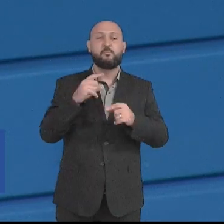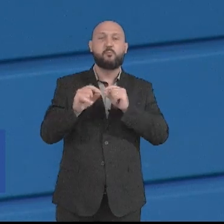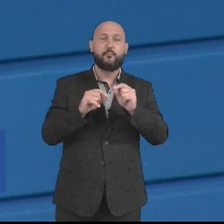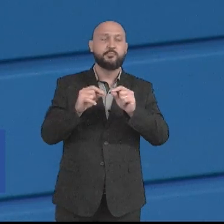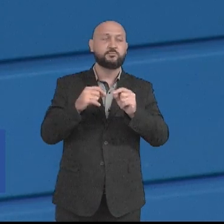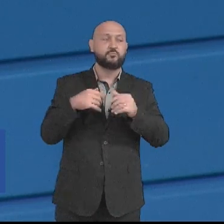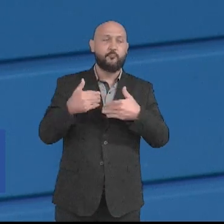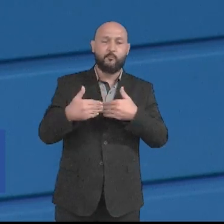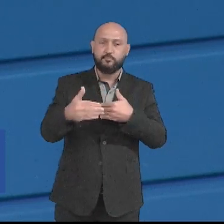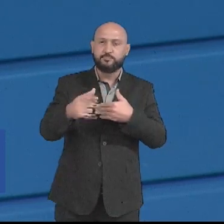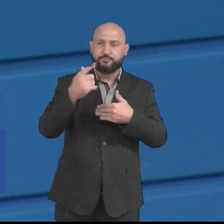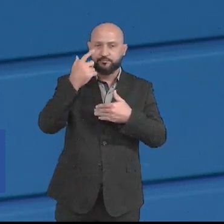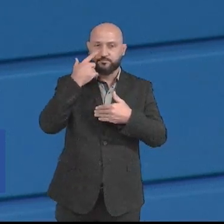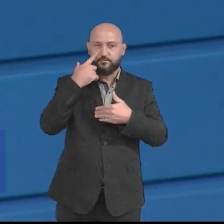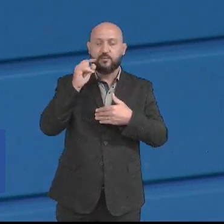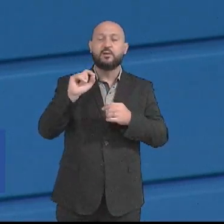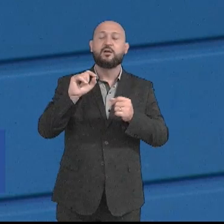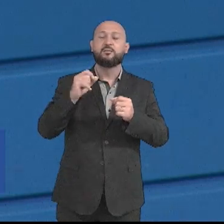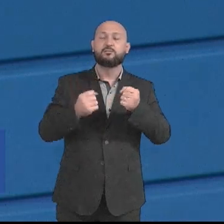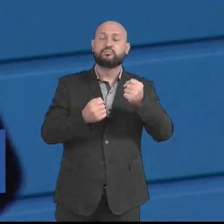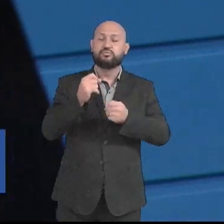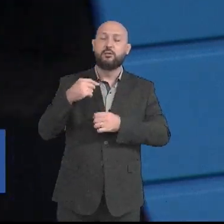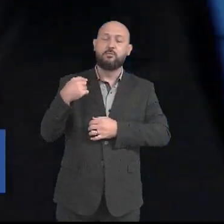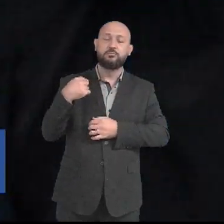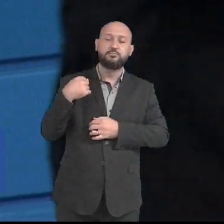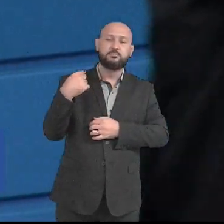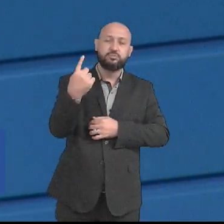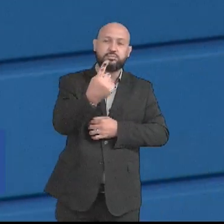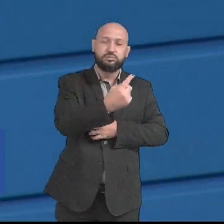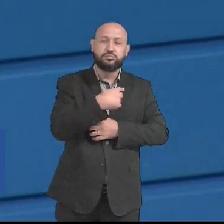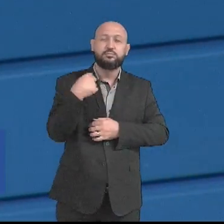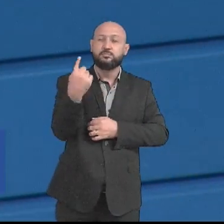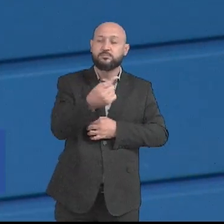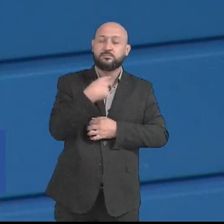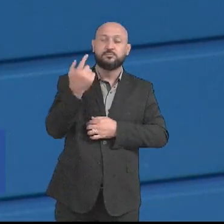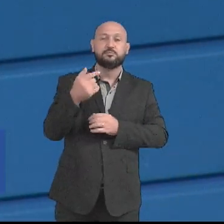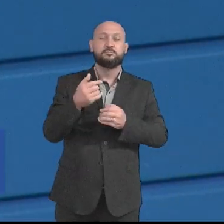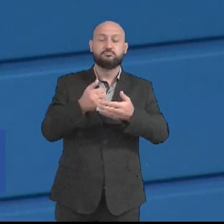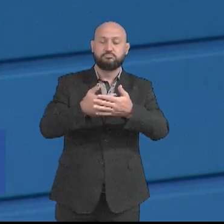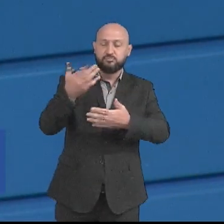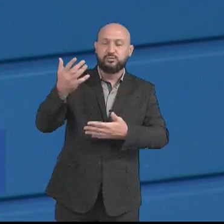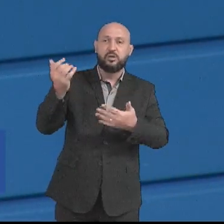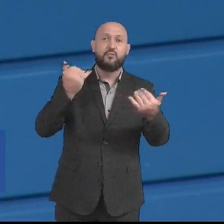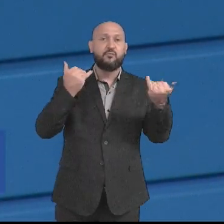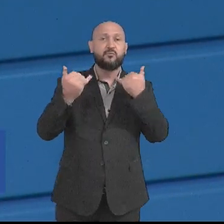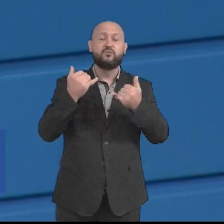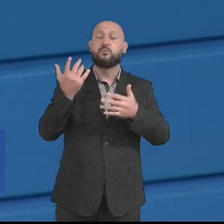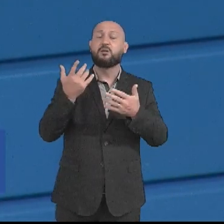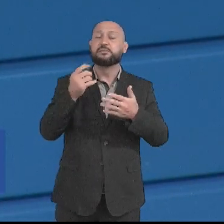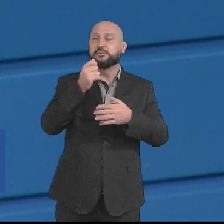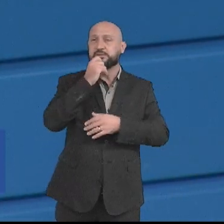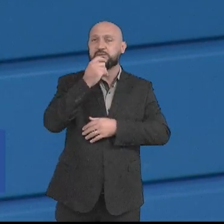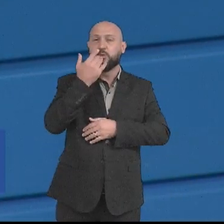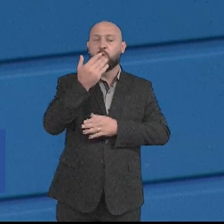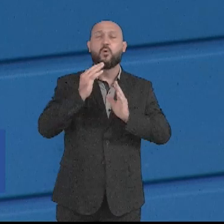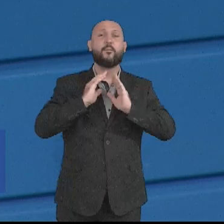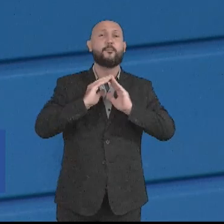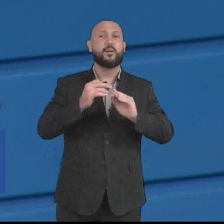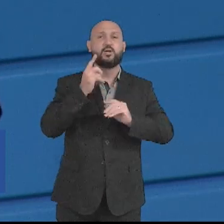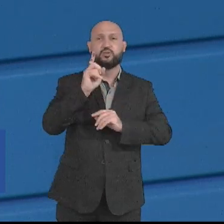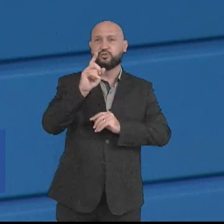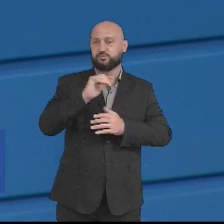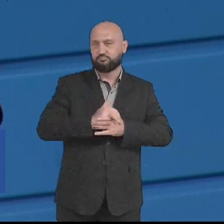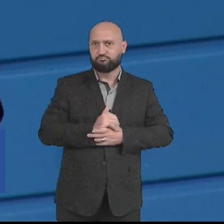a periodicidade das rondas. O documento também não traz dados consolidados às demandas